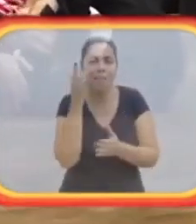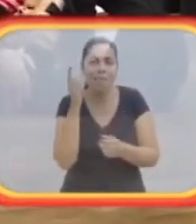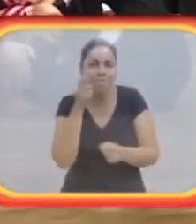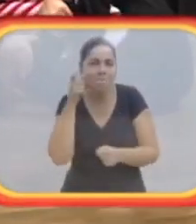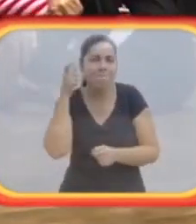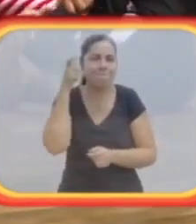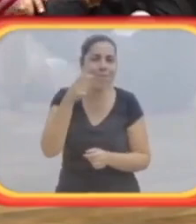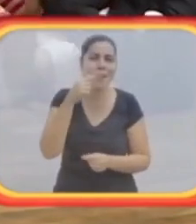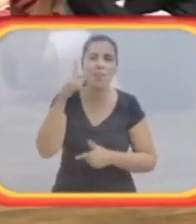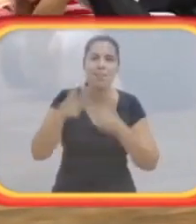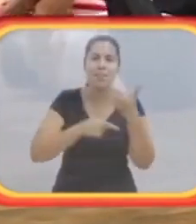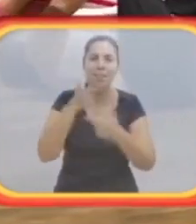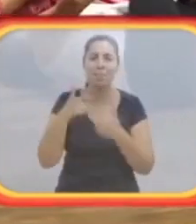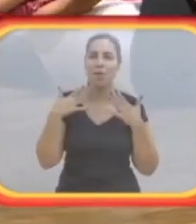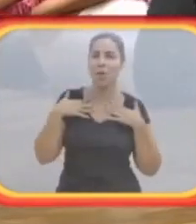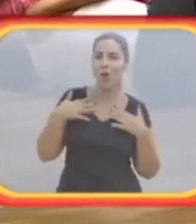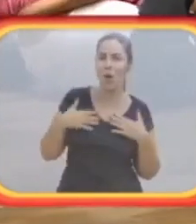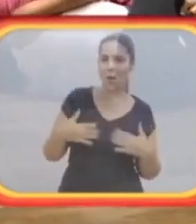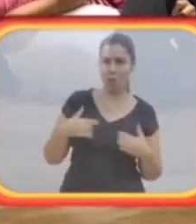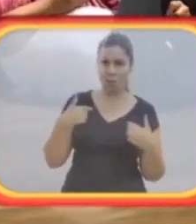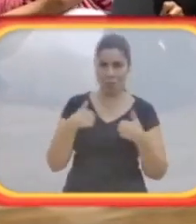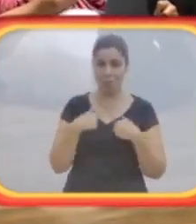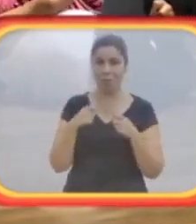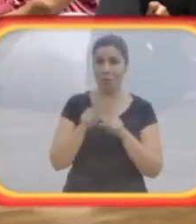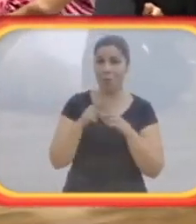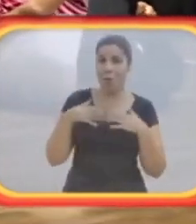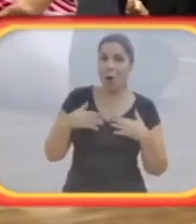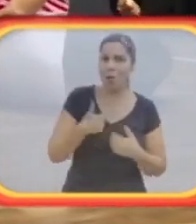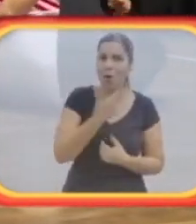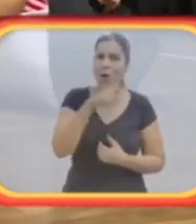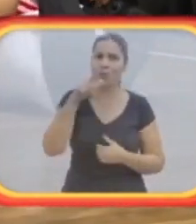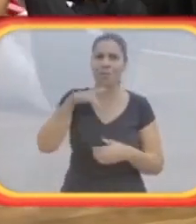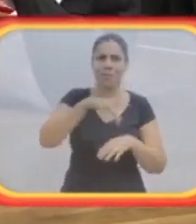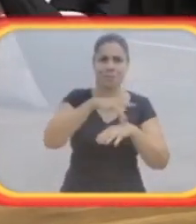vai pegar esse material bruto que por exemplo,